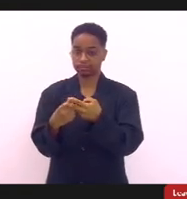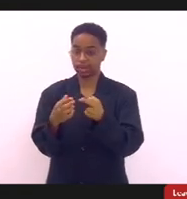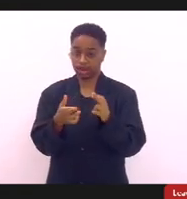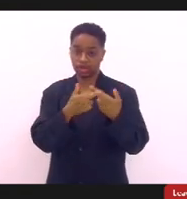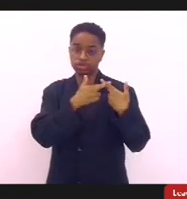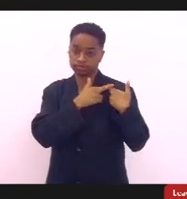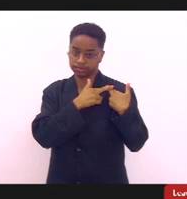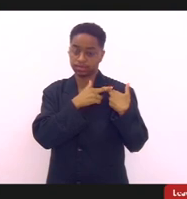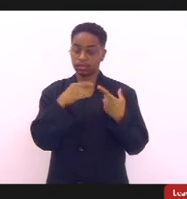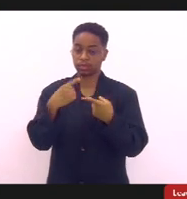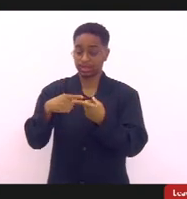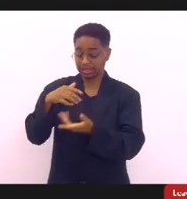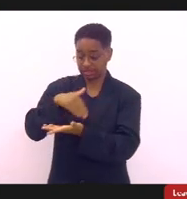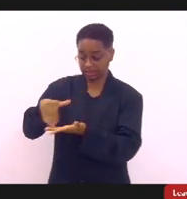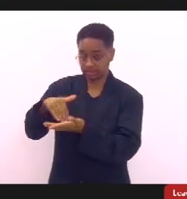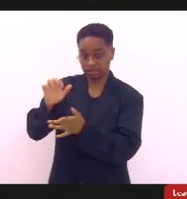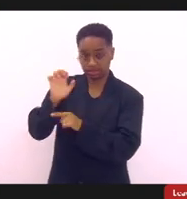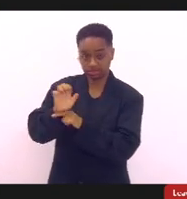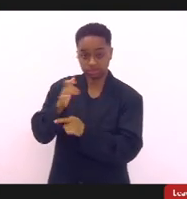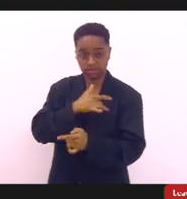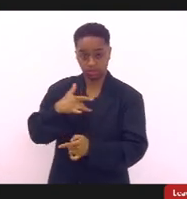de Estado de Saúde pode colaborar,